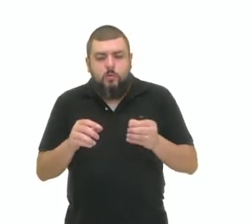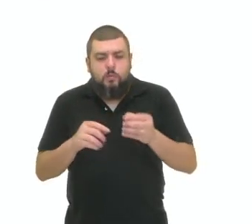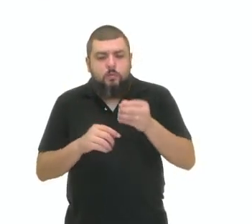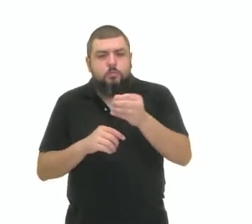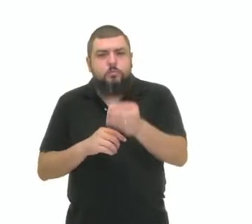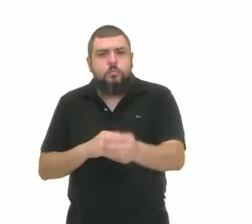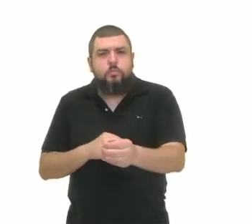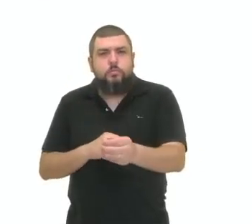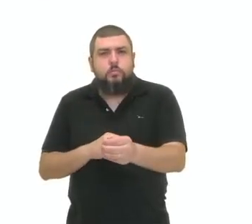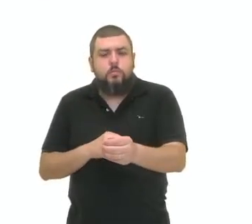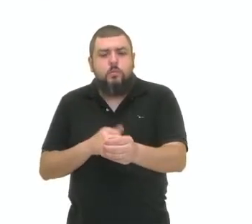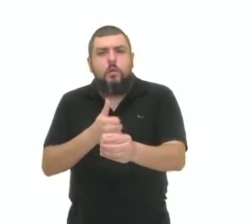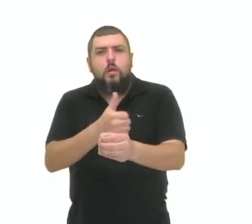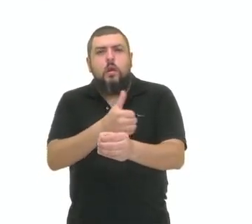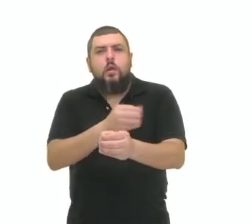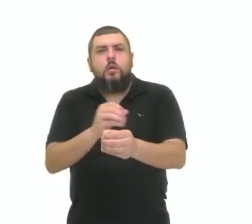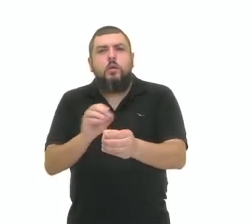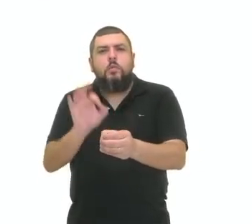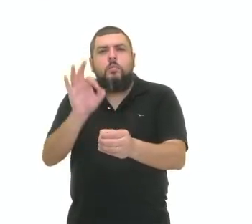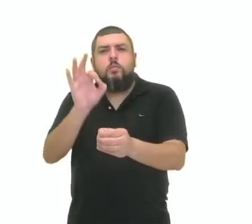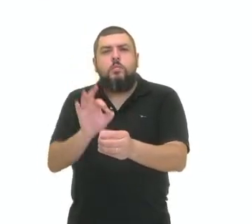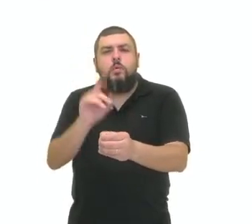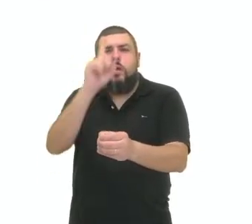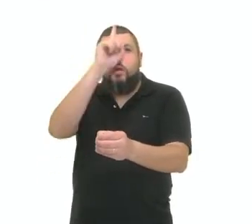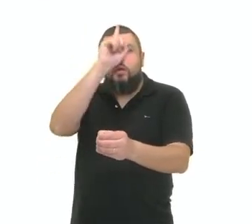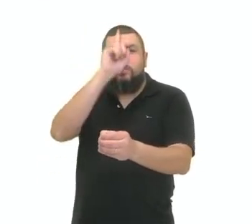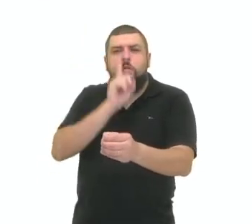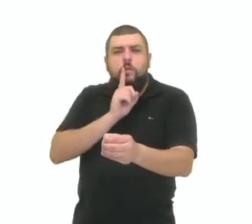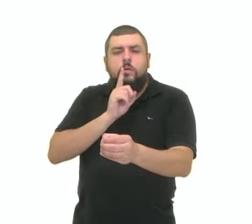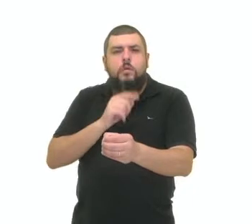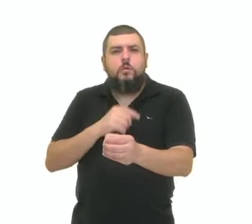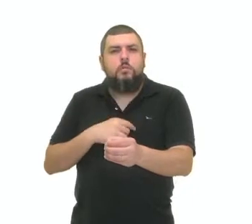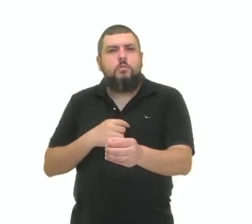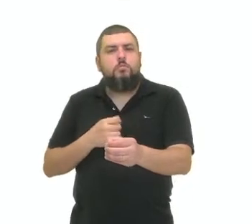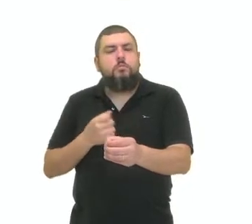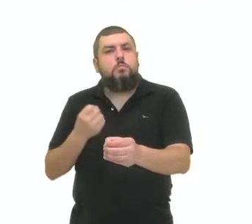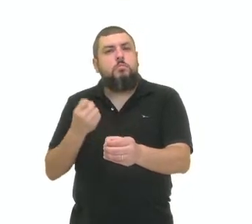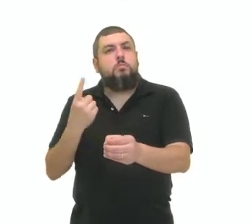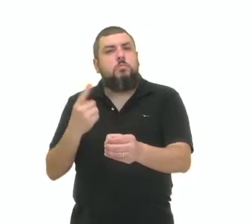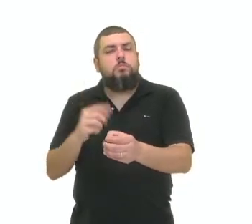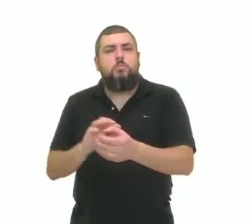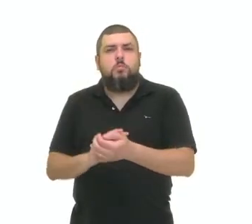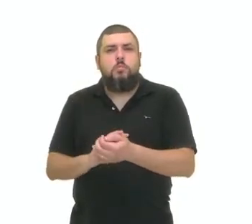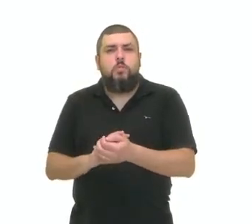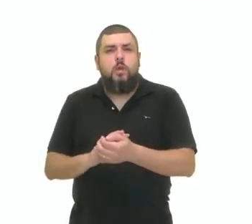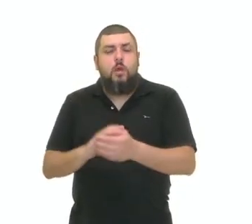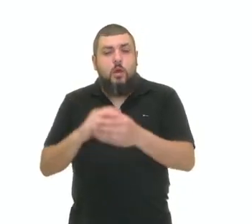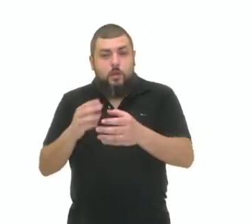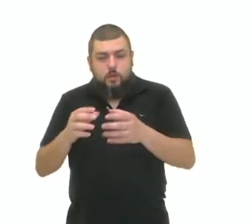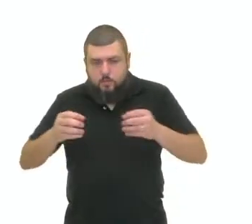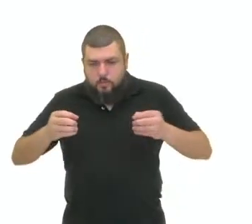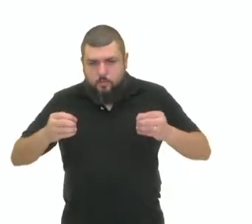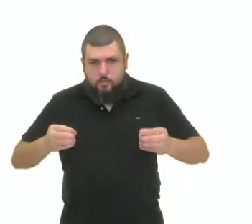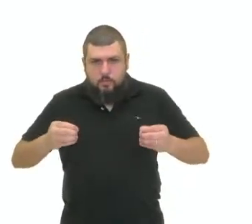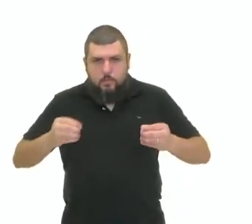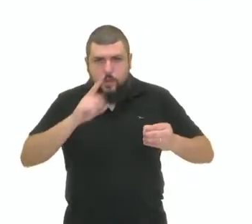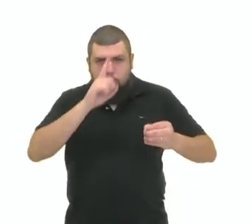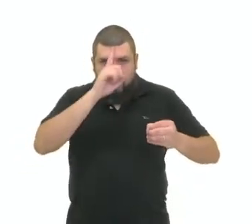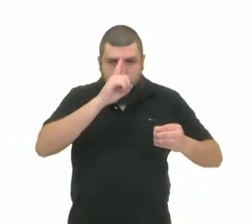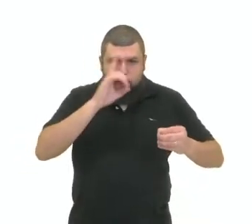100% sementes amarelas. Então, essa geração F1, a primeira